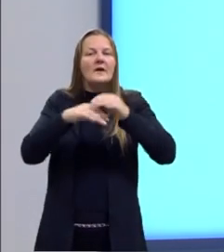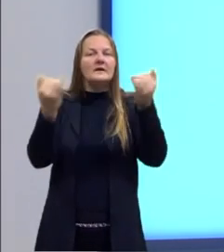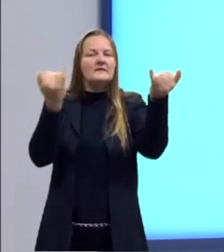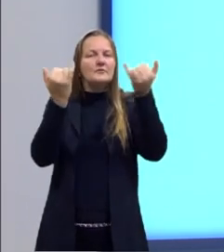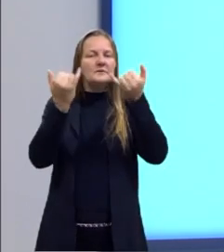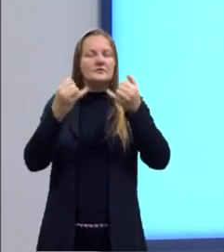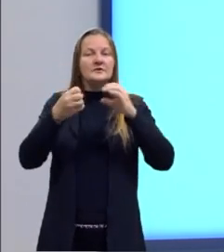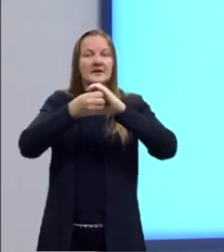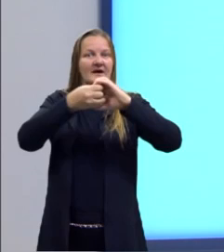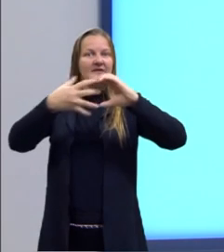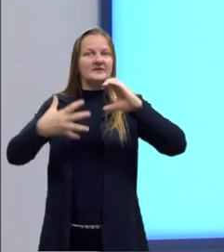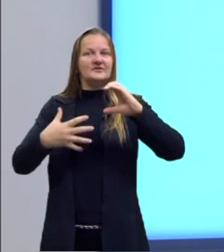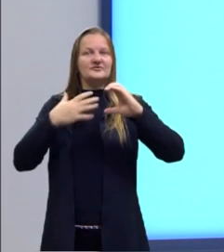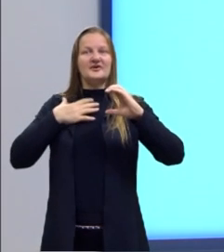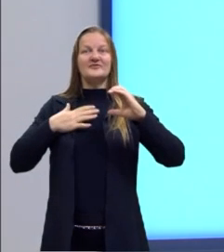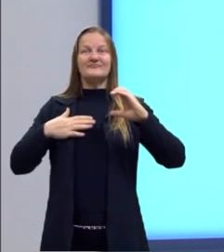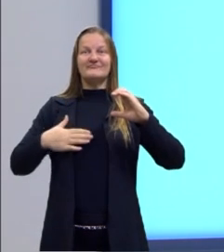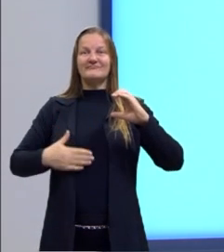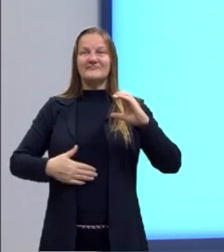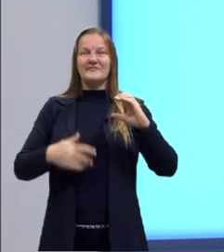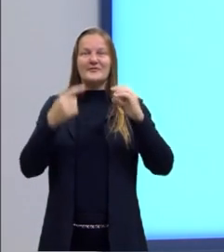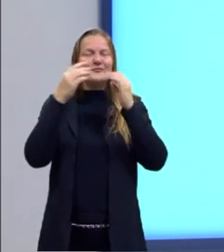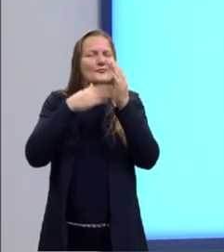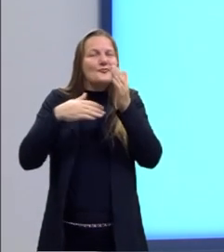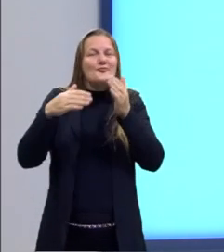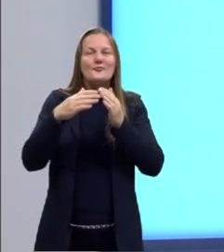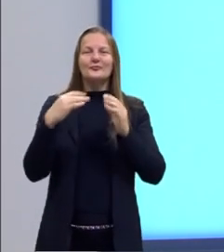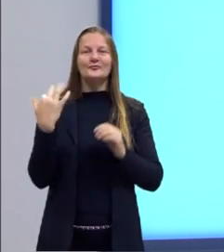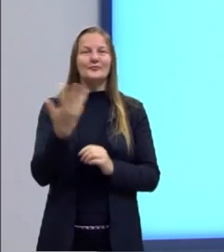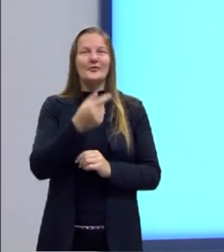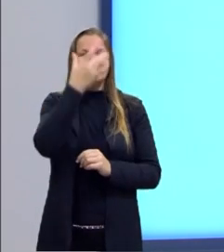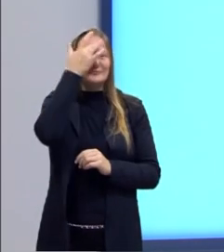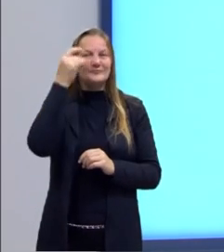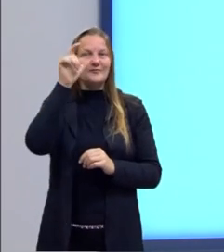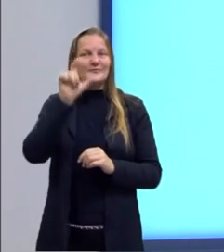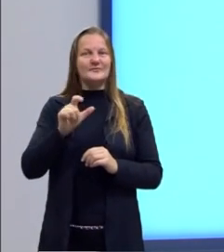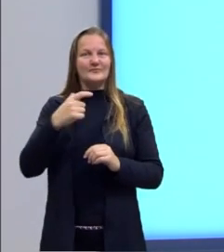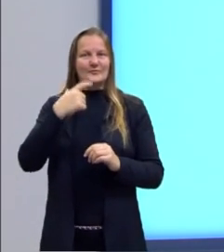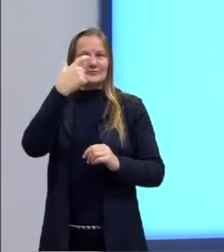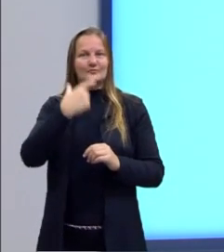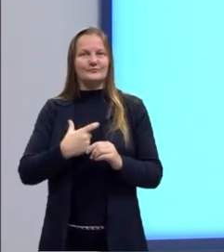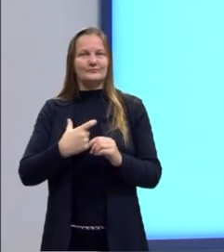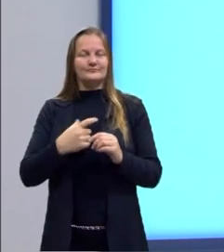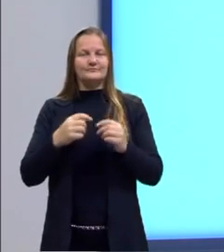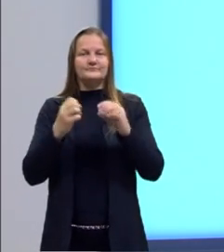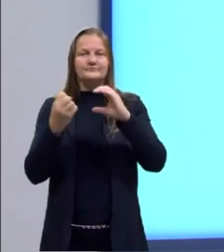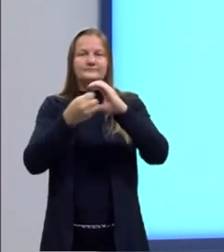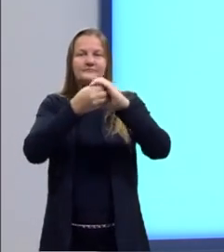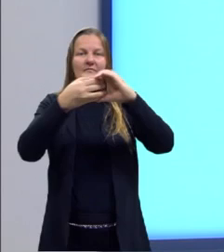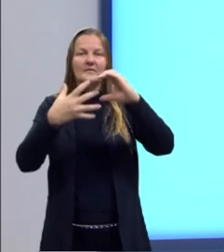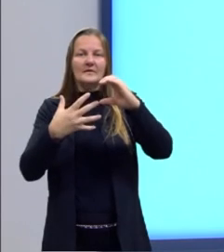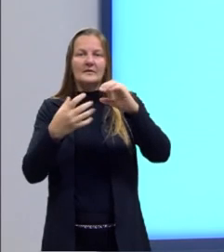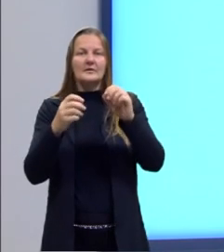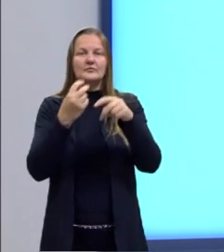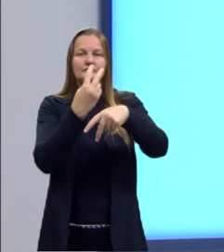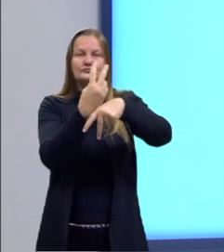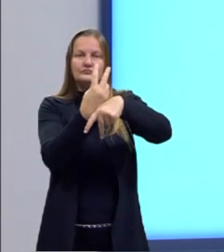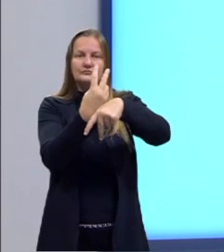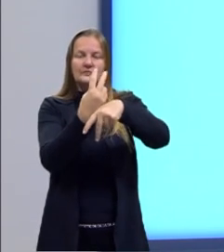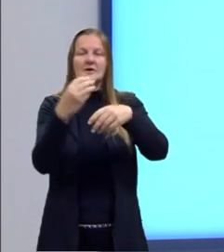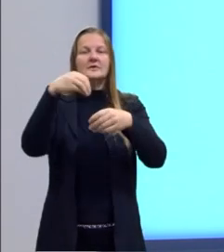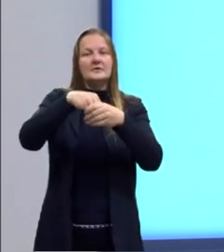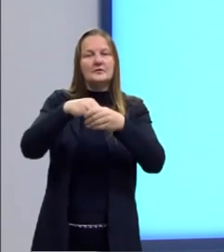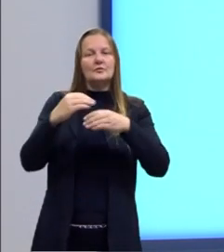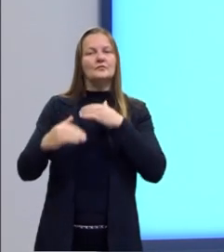informações as características que nós teremos né também são responsáveis pela informação no